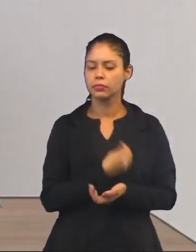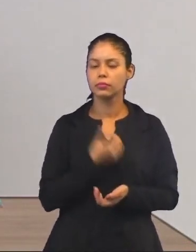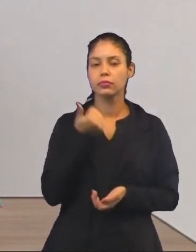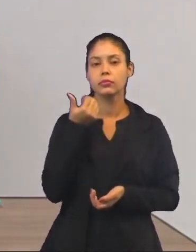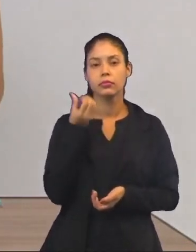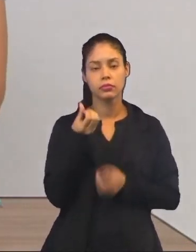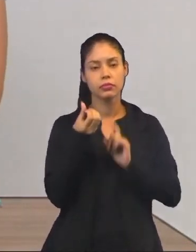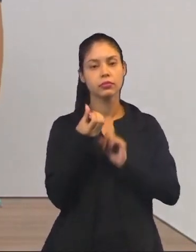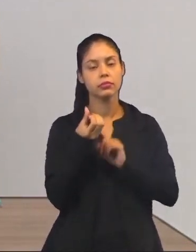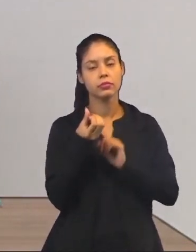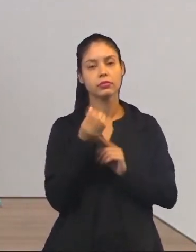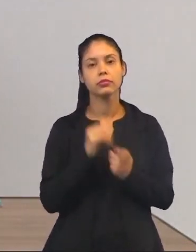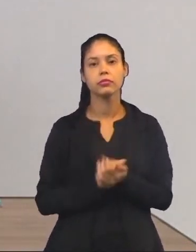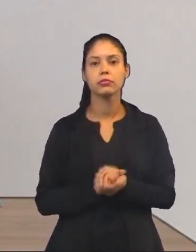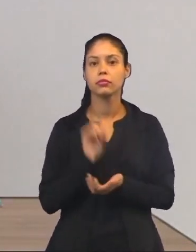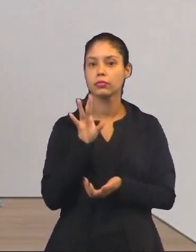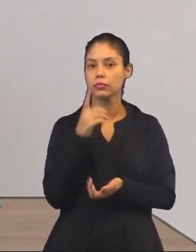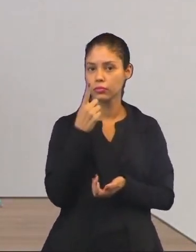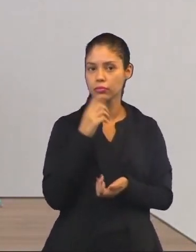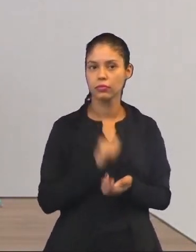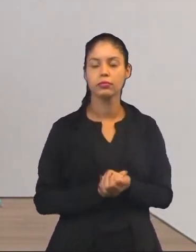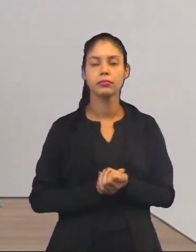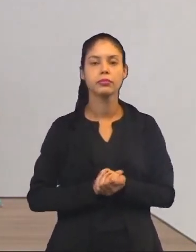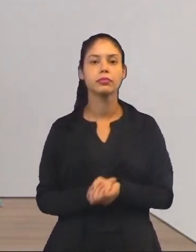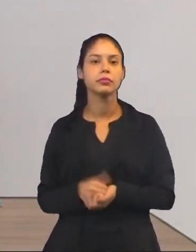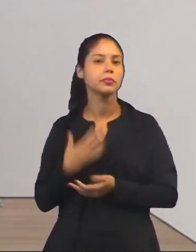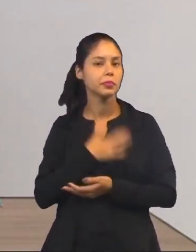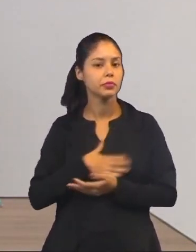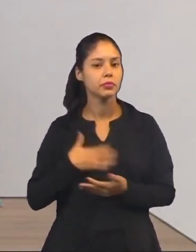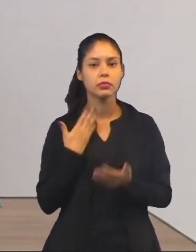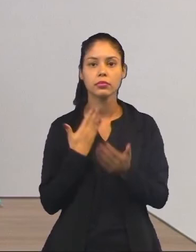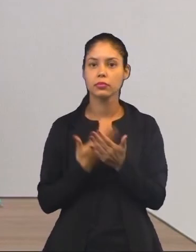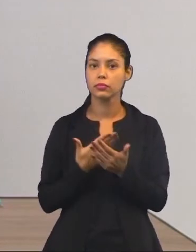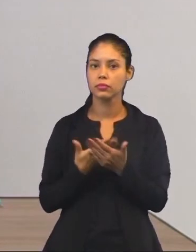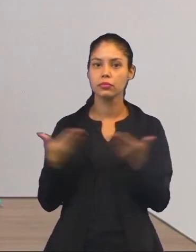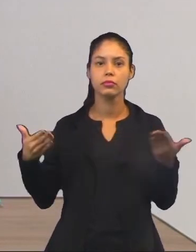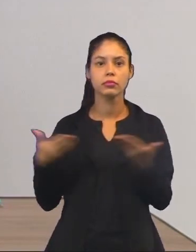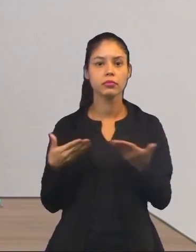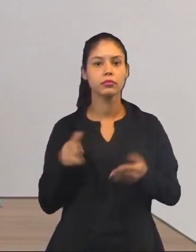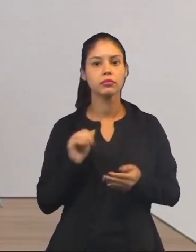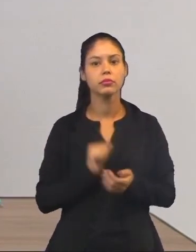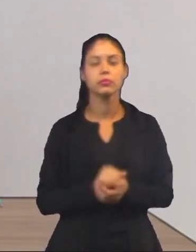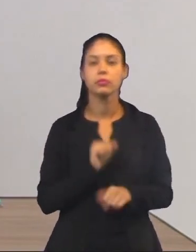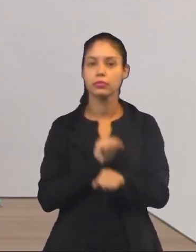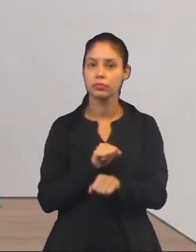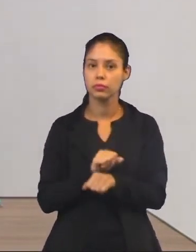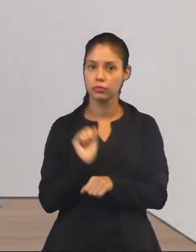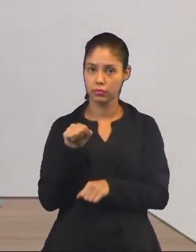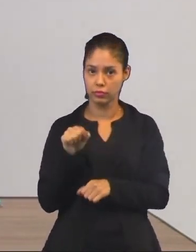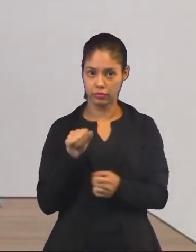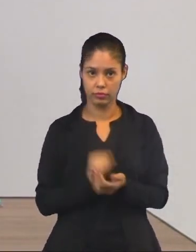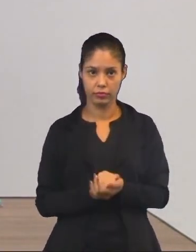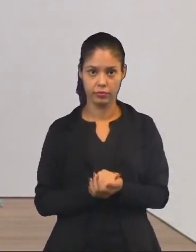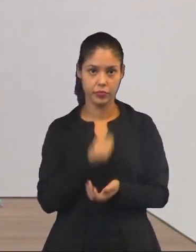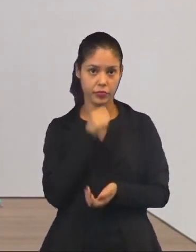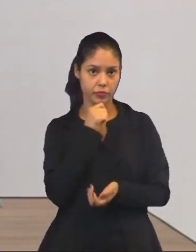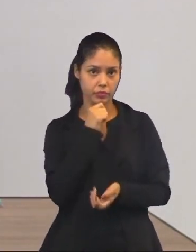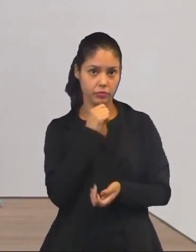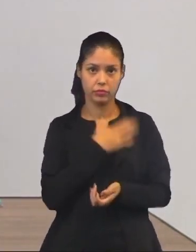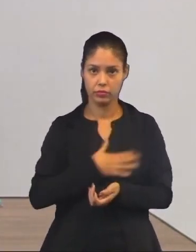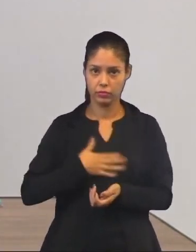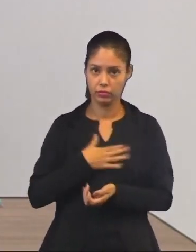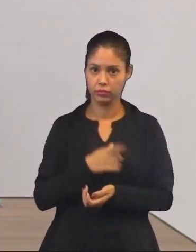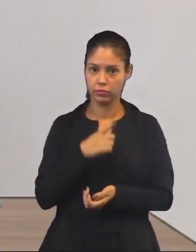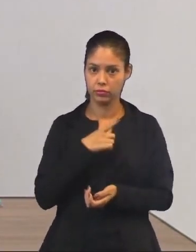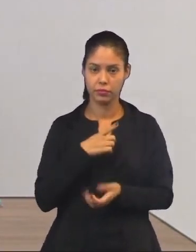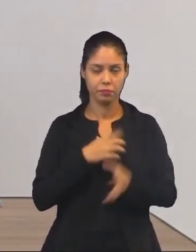de 6 unidades e apenas uma dezena. Gostaram dos exemplos da aula de hoje? Eu espero que sim e que, além de terem